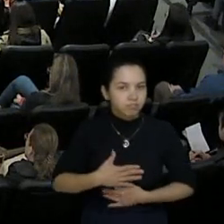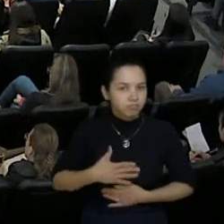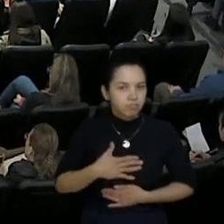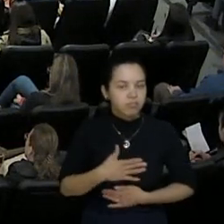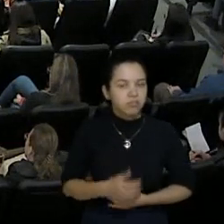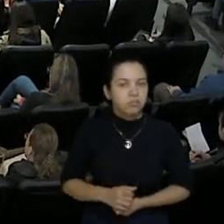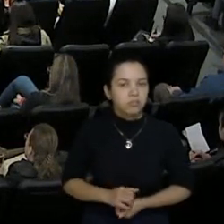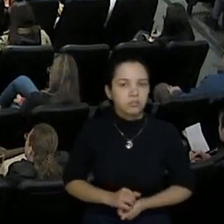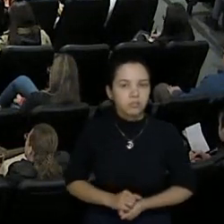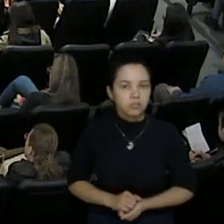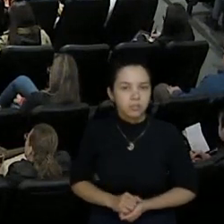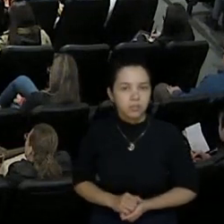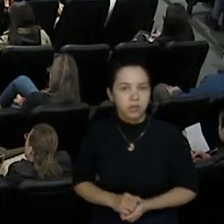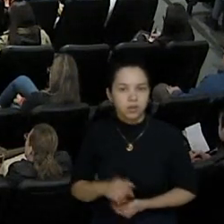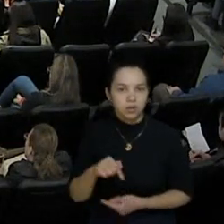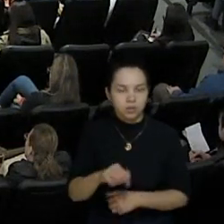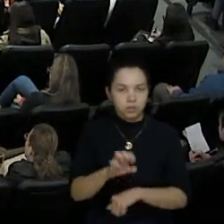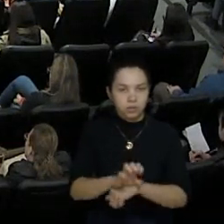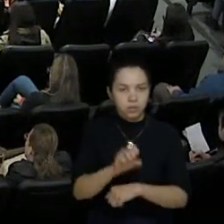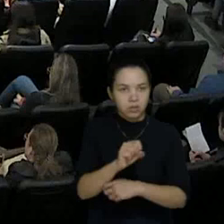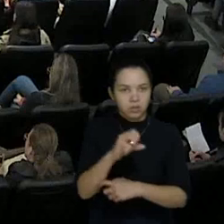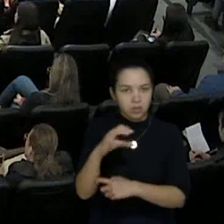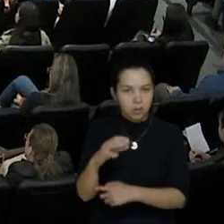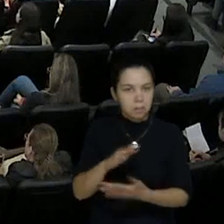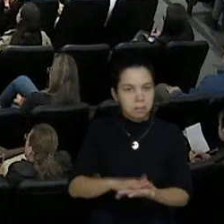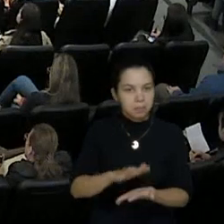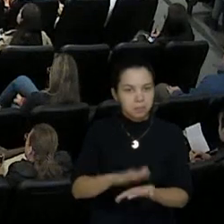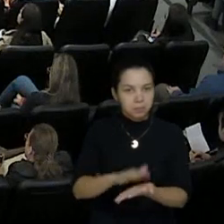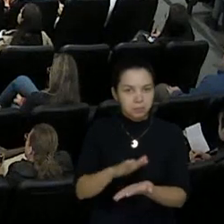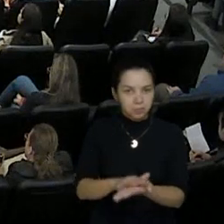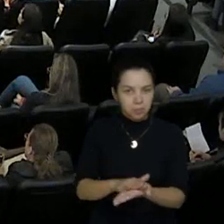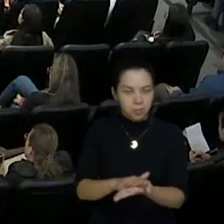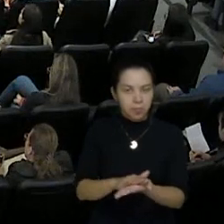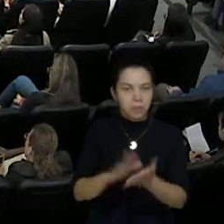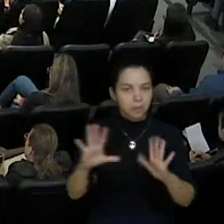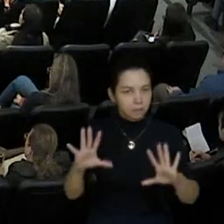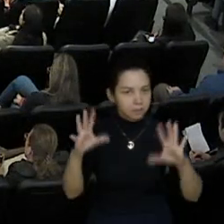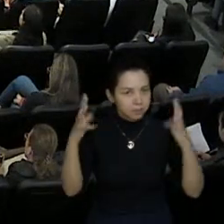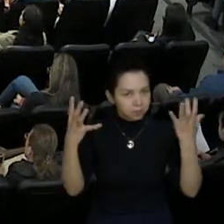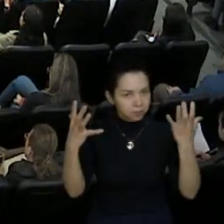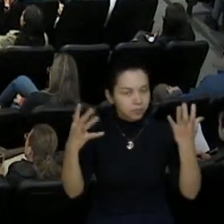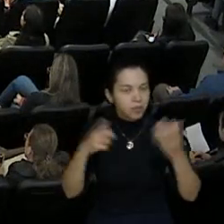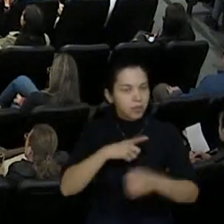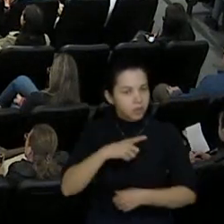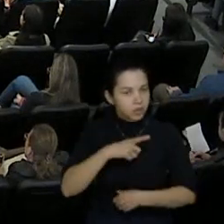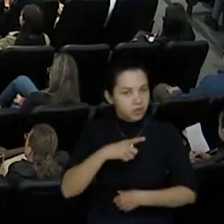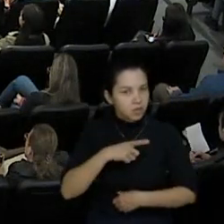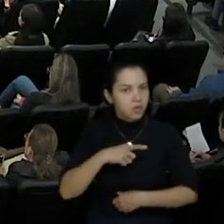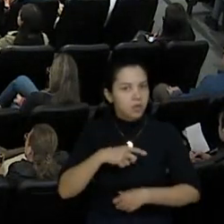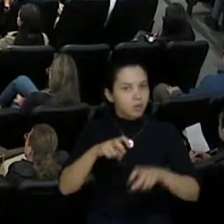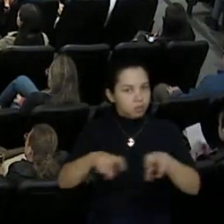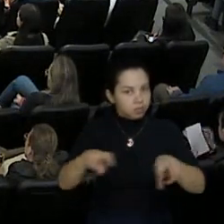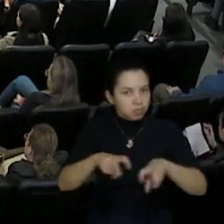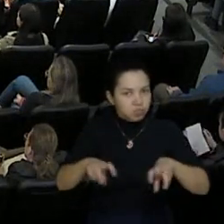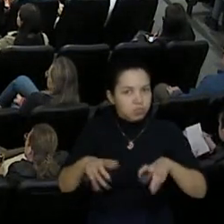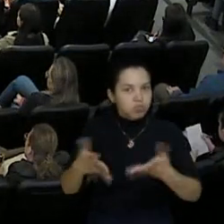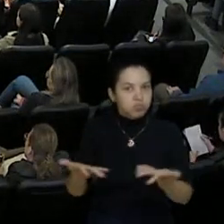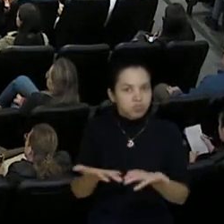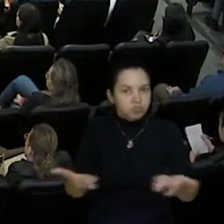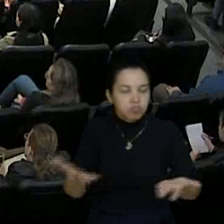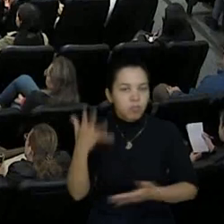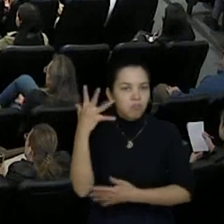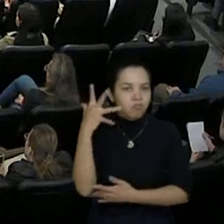estamos Santa Catarina está de parabéns de desse evento de ter esse auditório lindo cheio